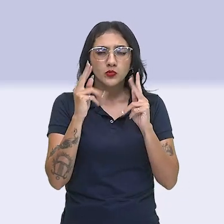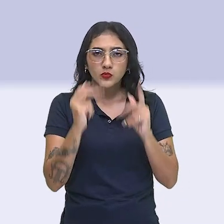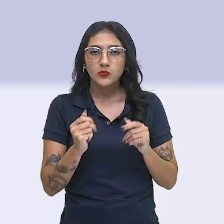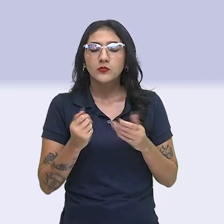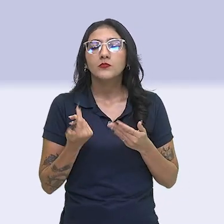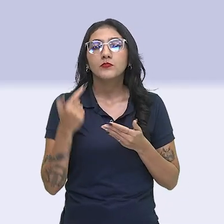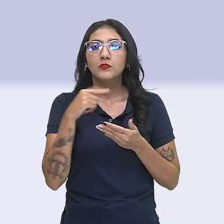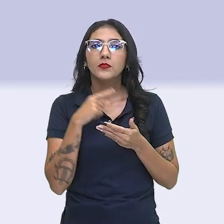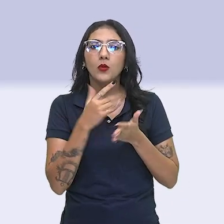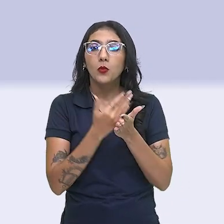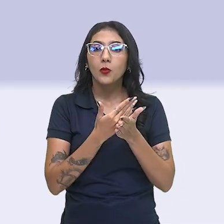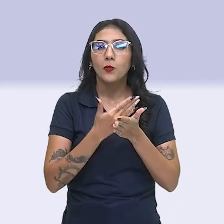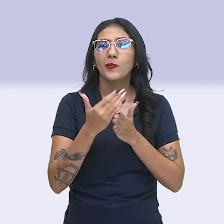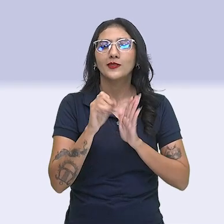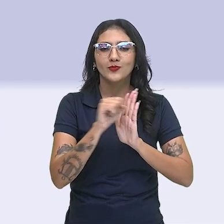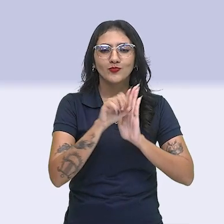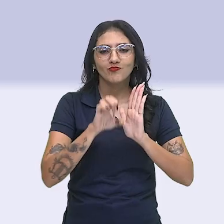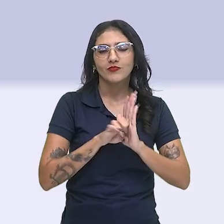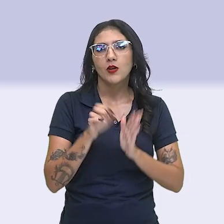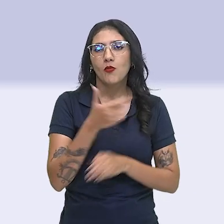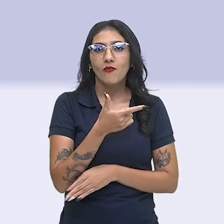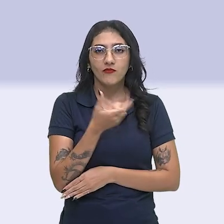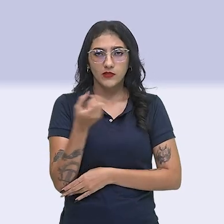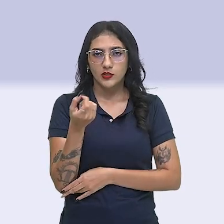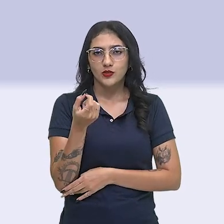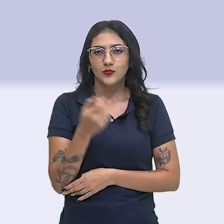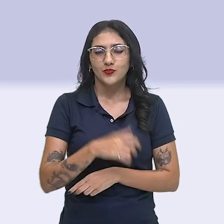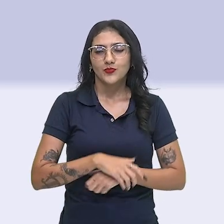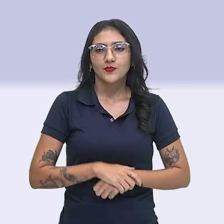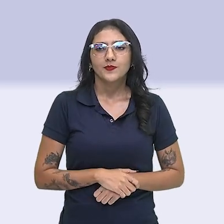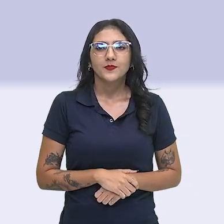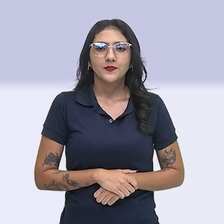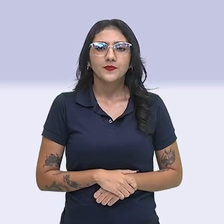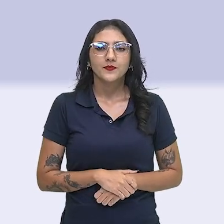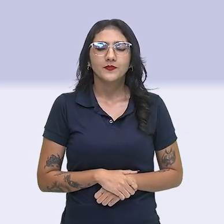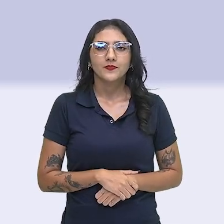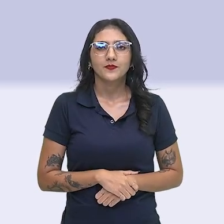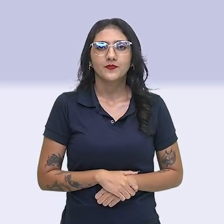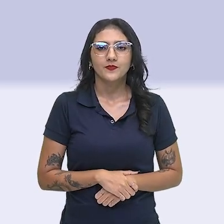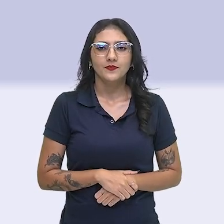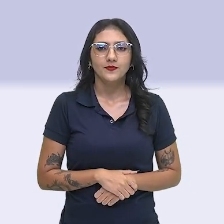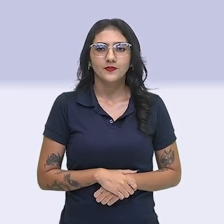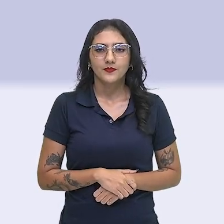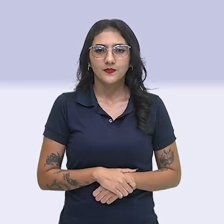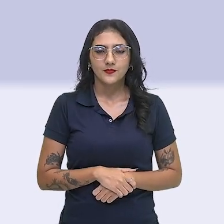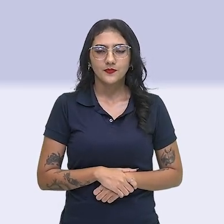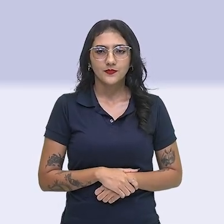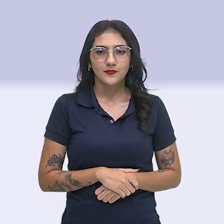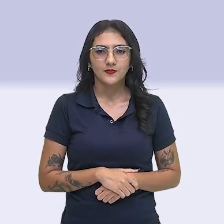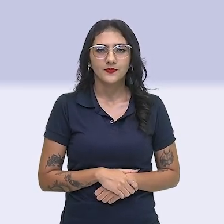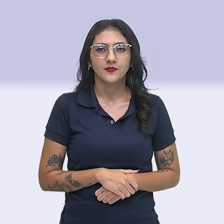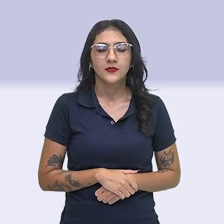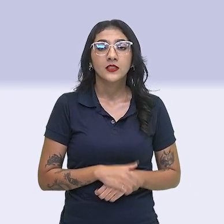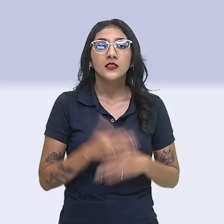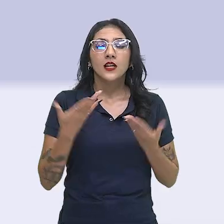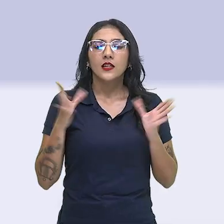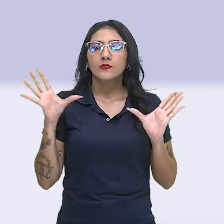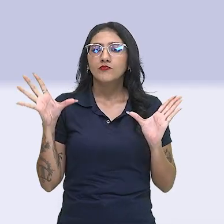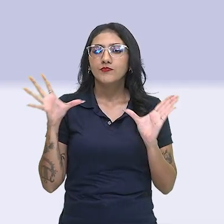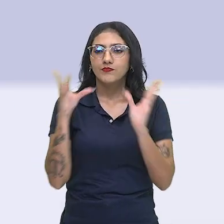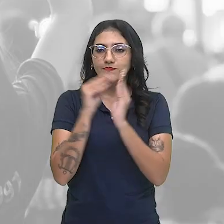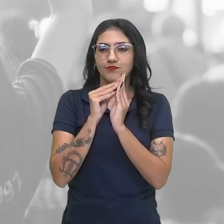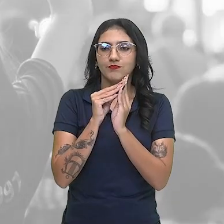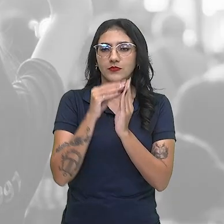ganhar força a partir do século XX. E aí, fechando com cidadania, né? Uma reflexão